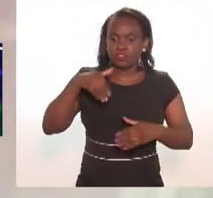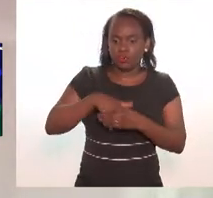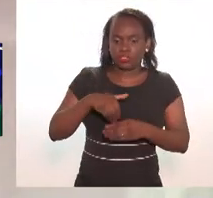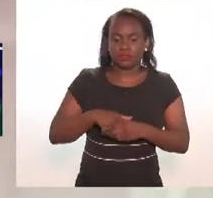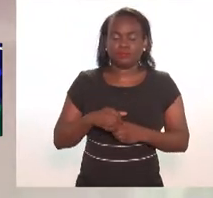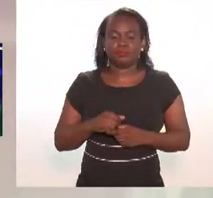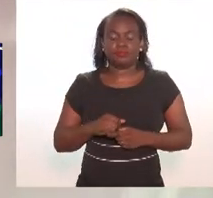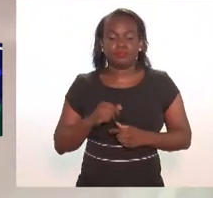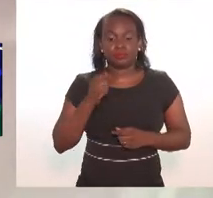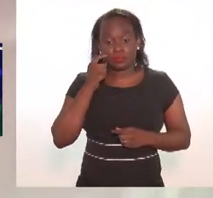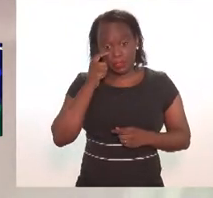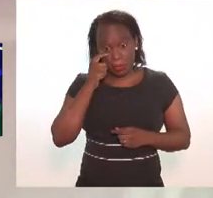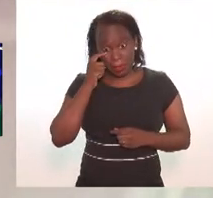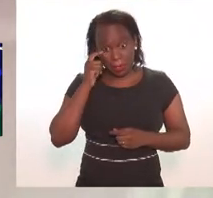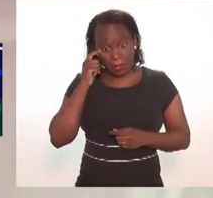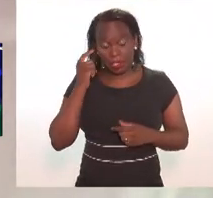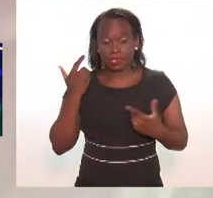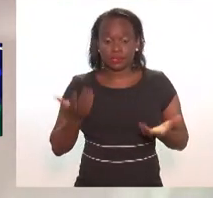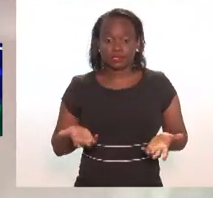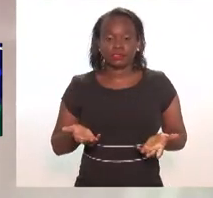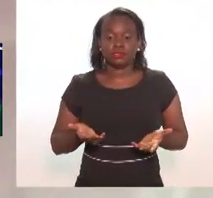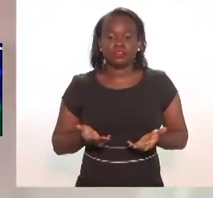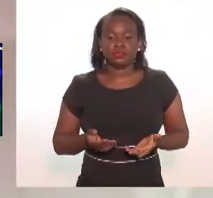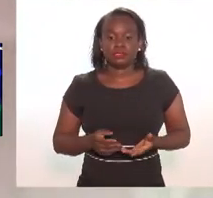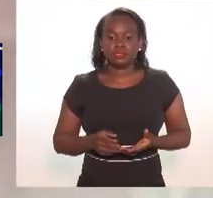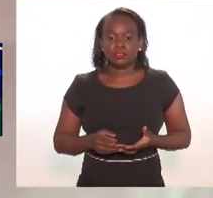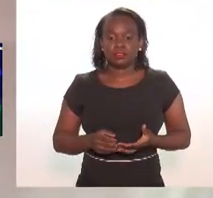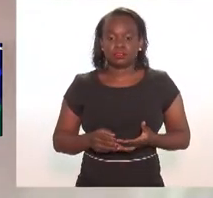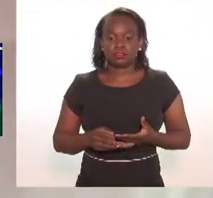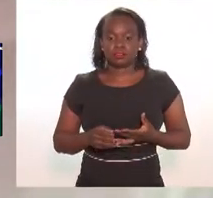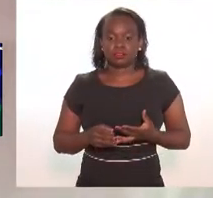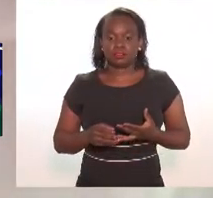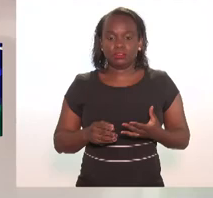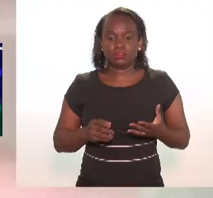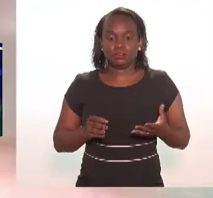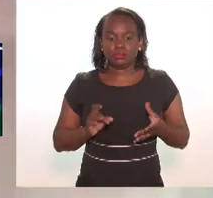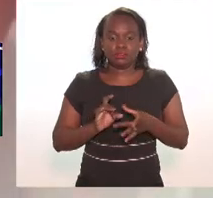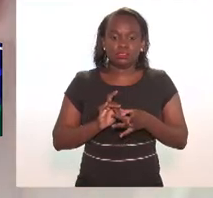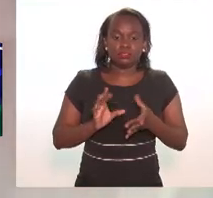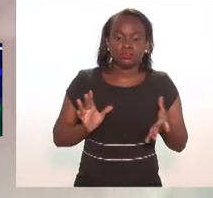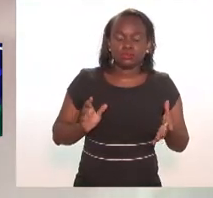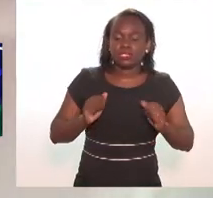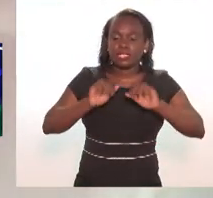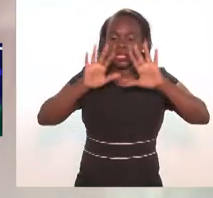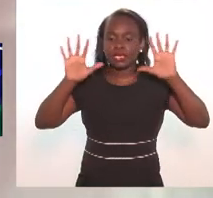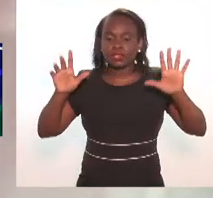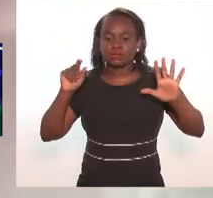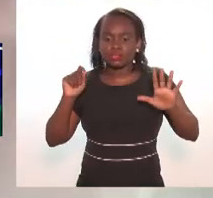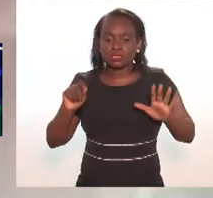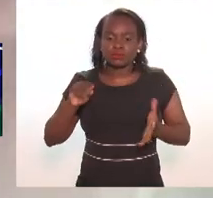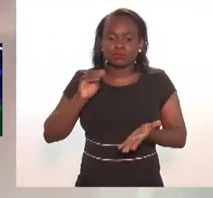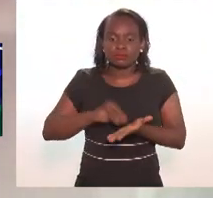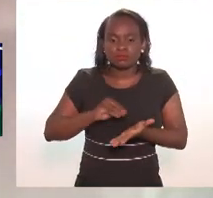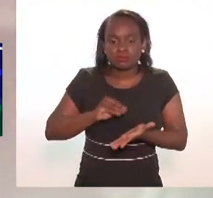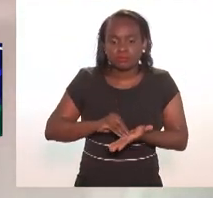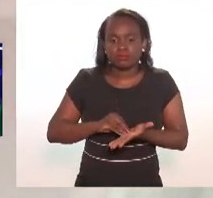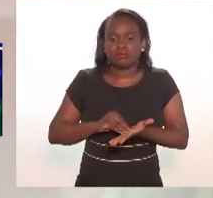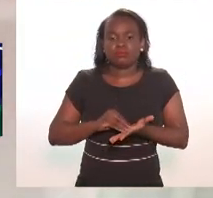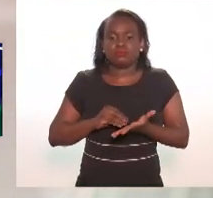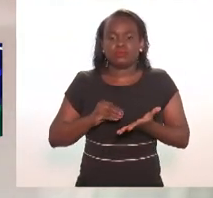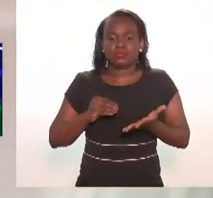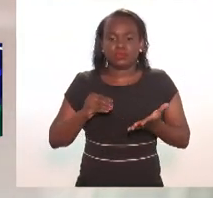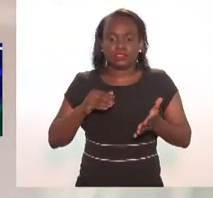votações. E não deixou assim claro, né, que falta por parte da